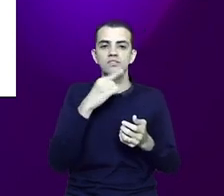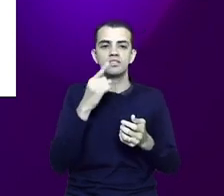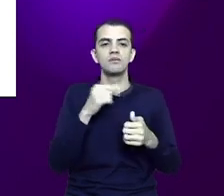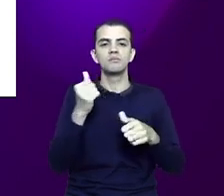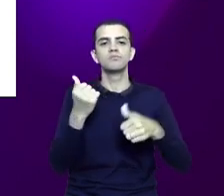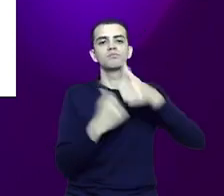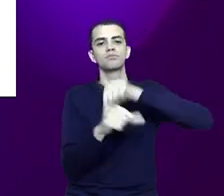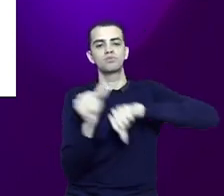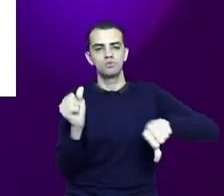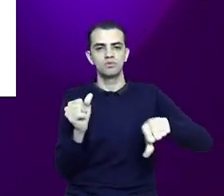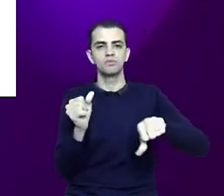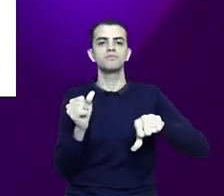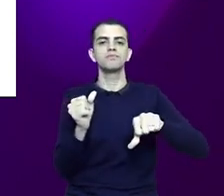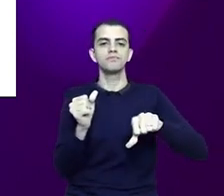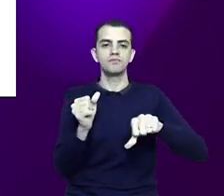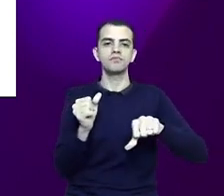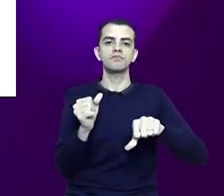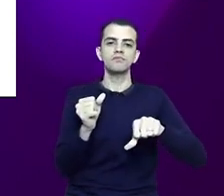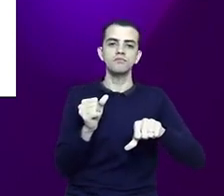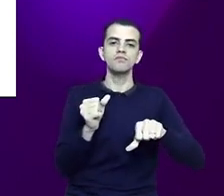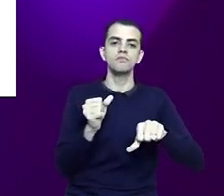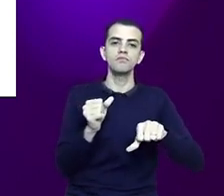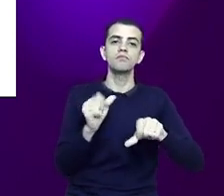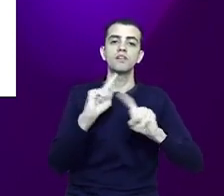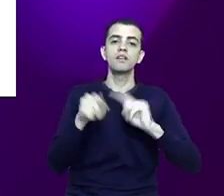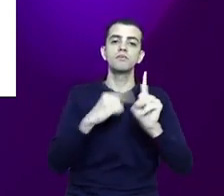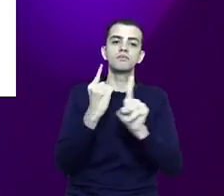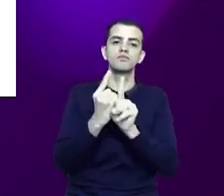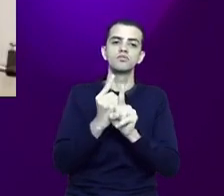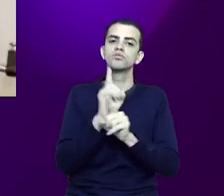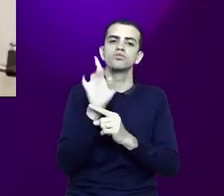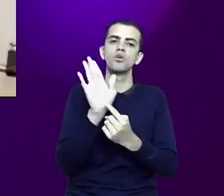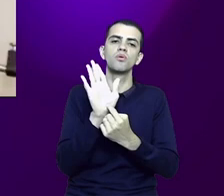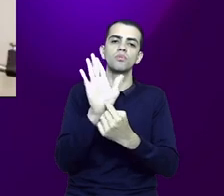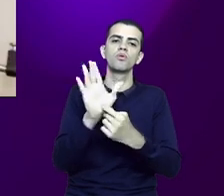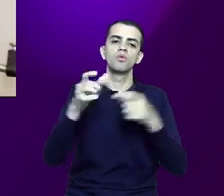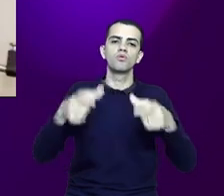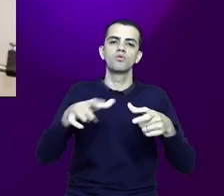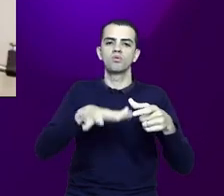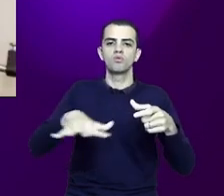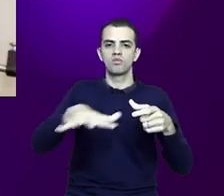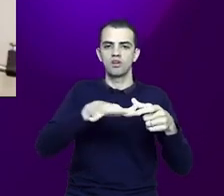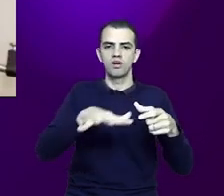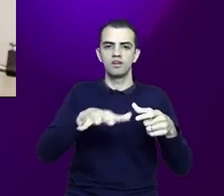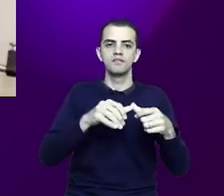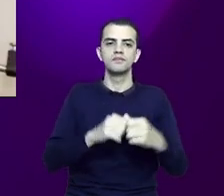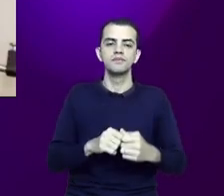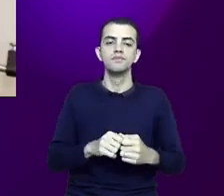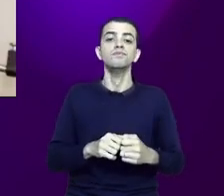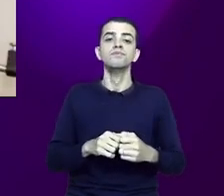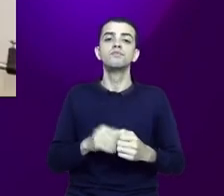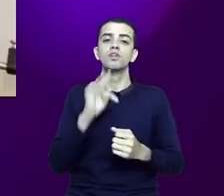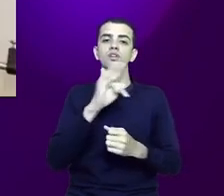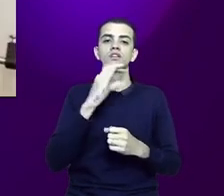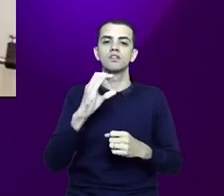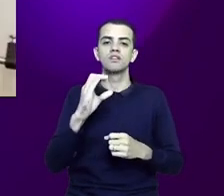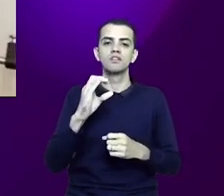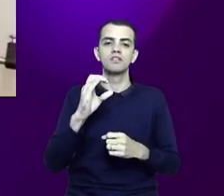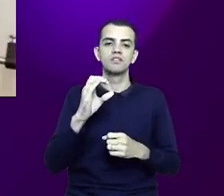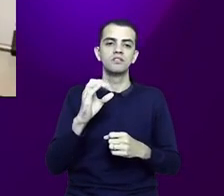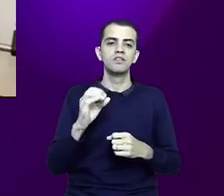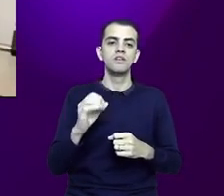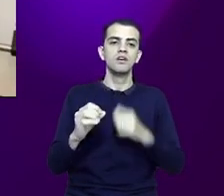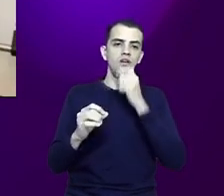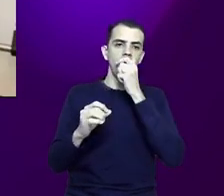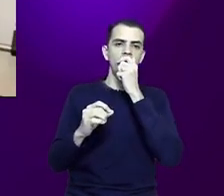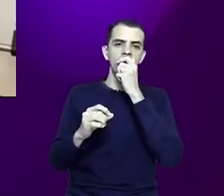alterar esse posicionamento. Isso aqui é só uma imagem do tomógrafo intraoperatório sendo realizado. E aqui